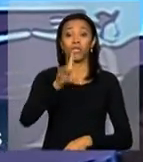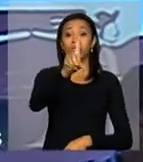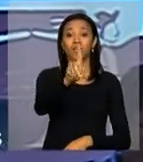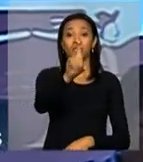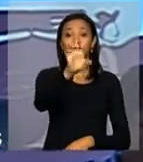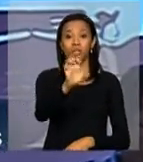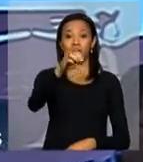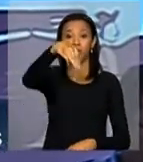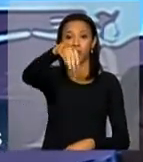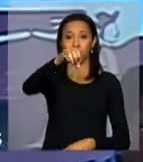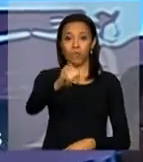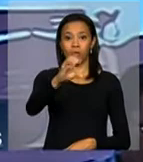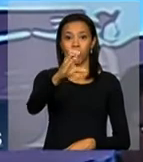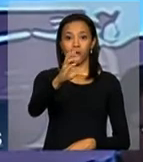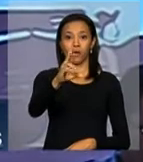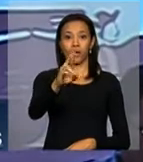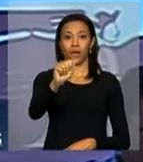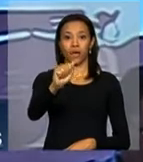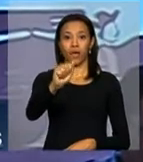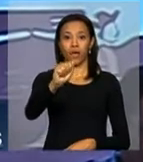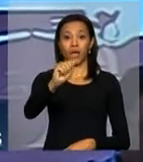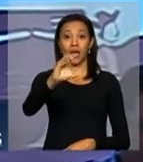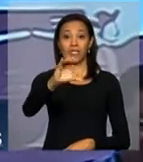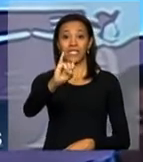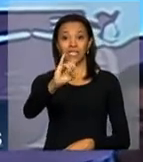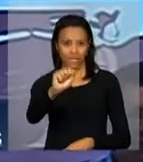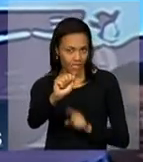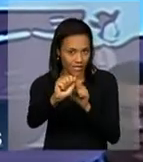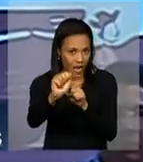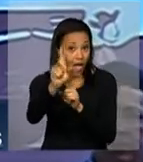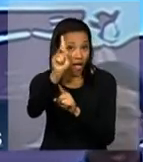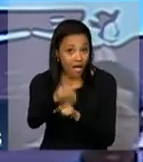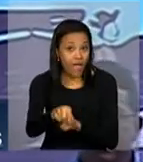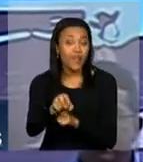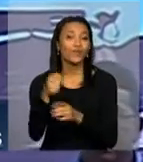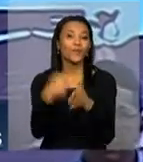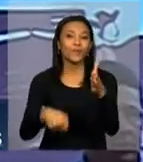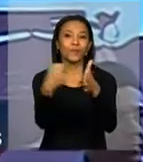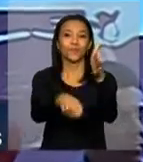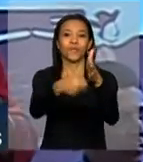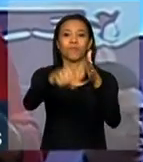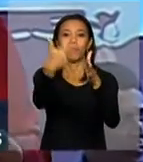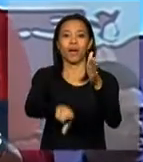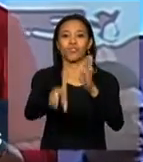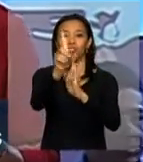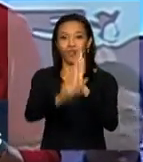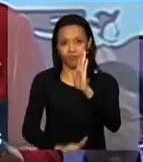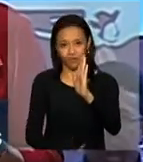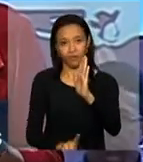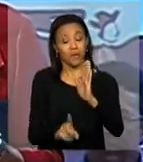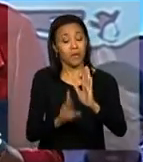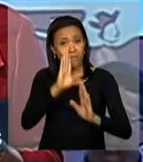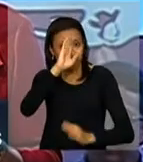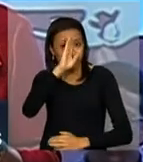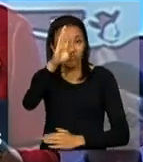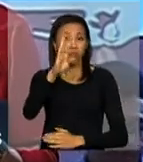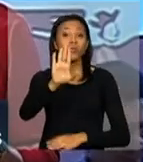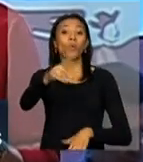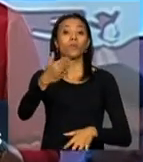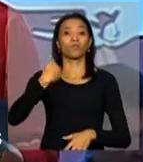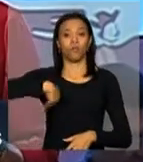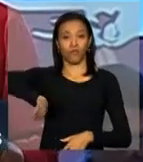faz parte da democracia a luta por mais direitos. Principalmente quando nós